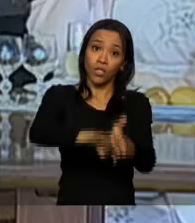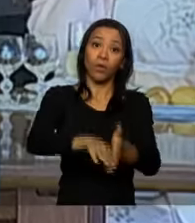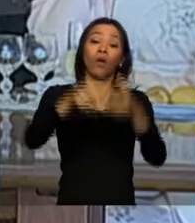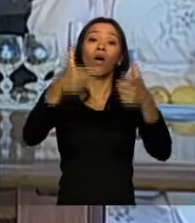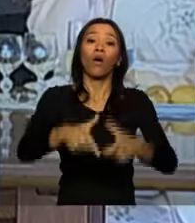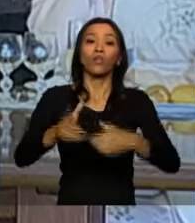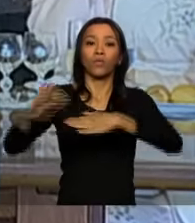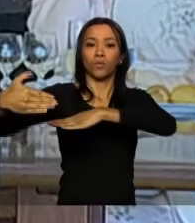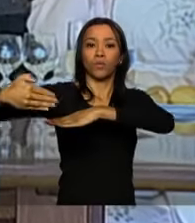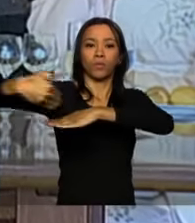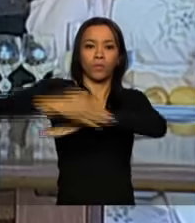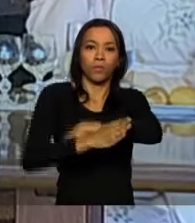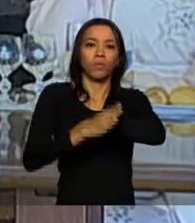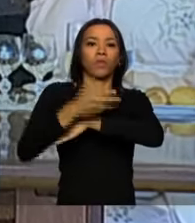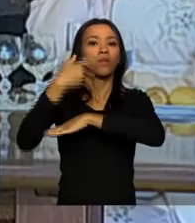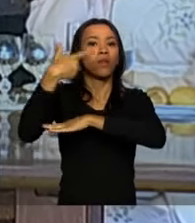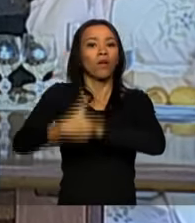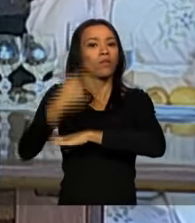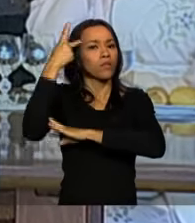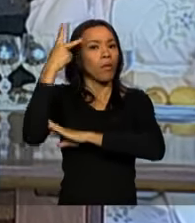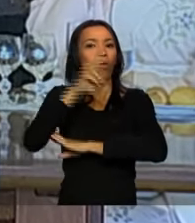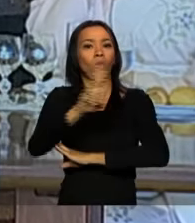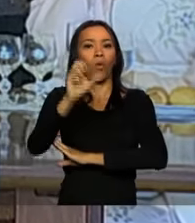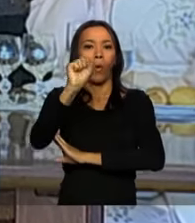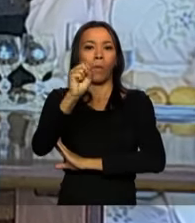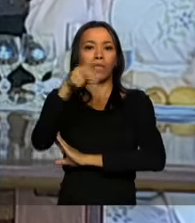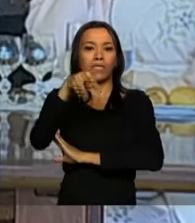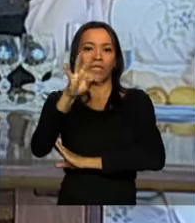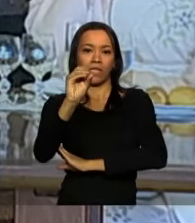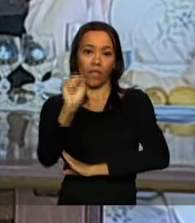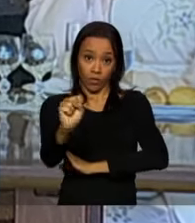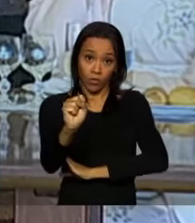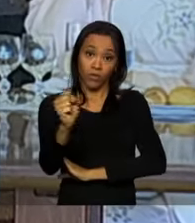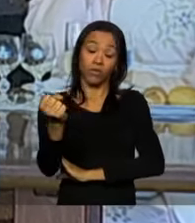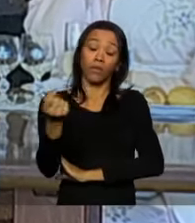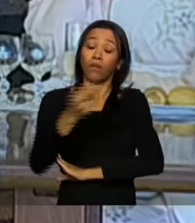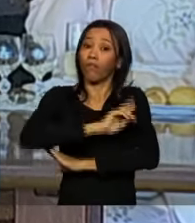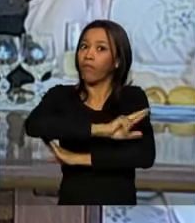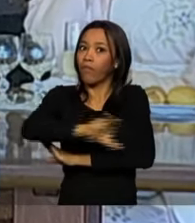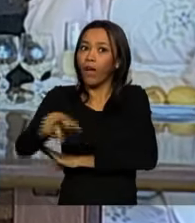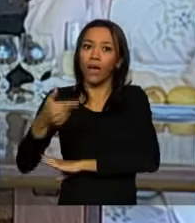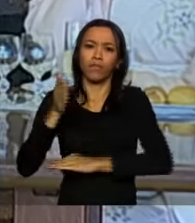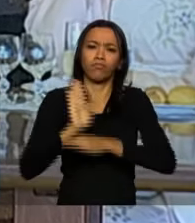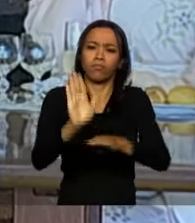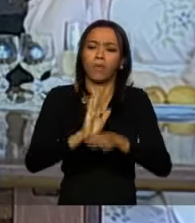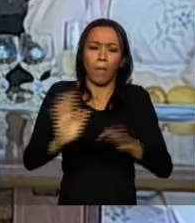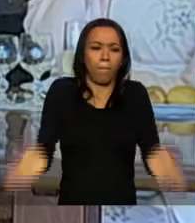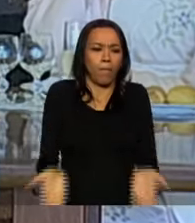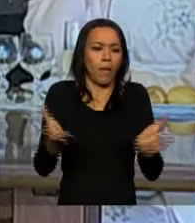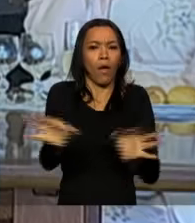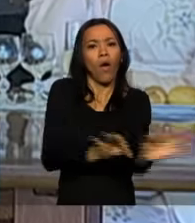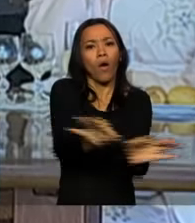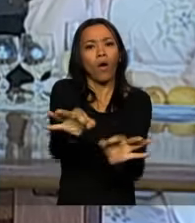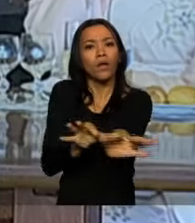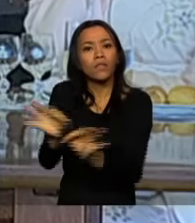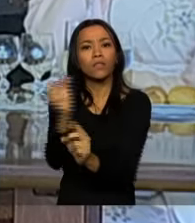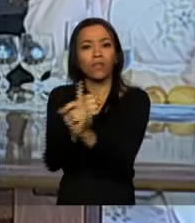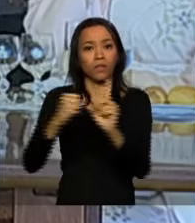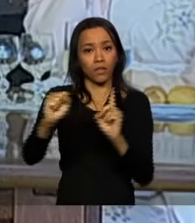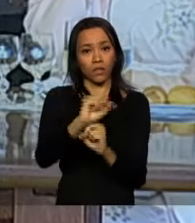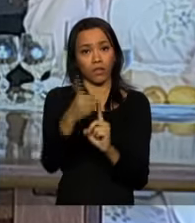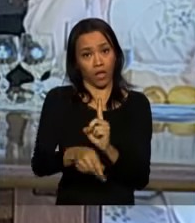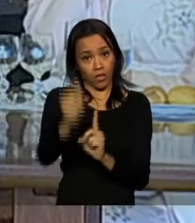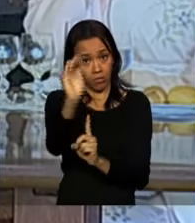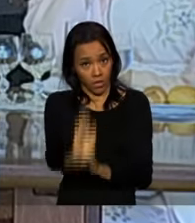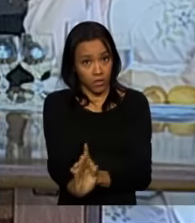Santos. A imigração japonesa trouxe consigo valiosa contribuição para a formação da sociedade brasileira